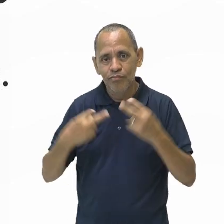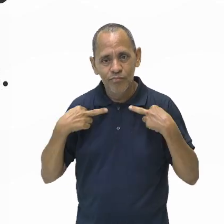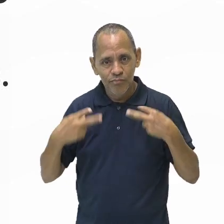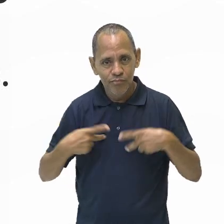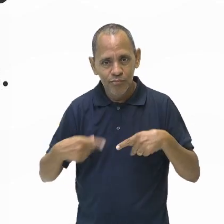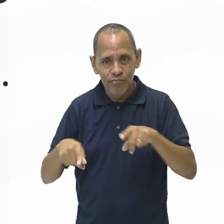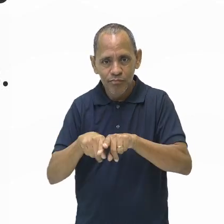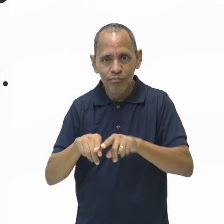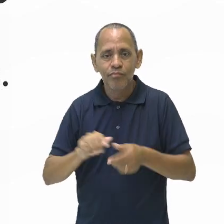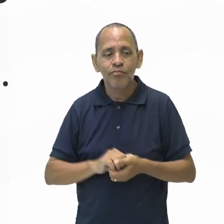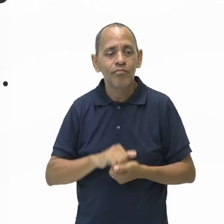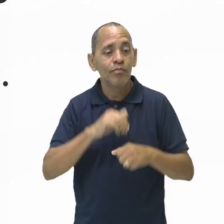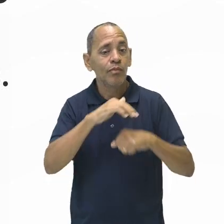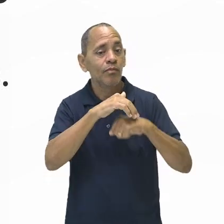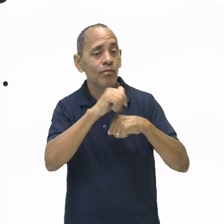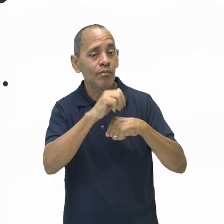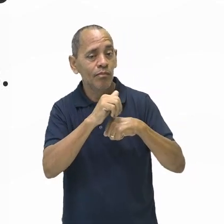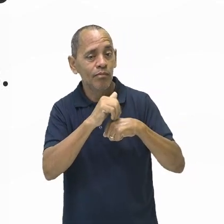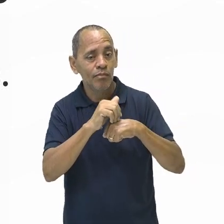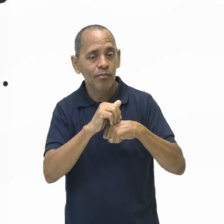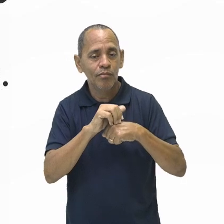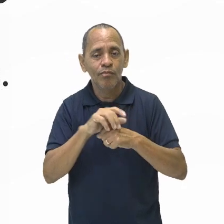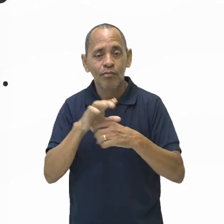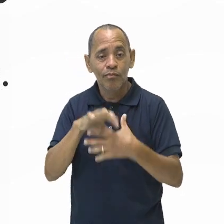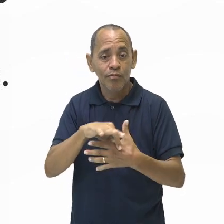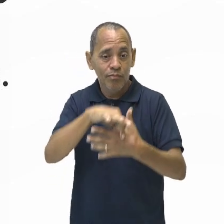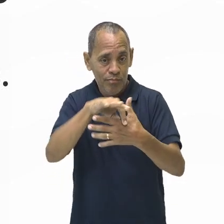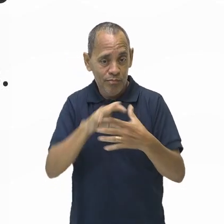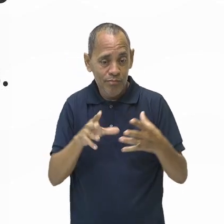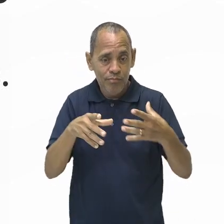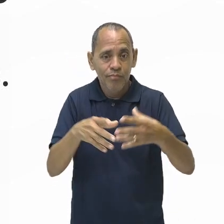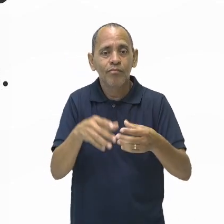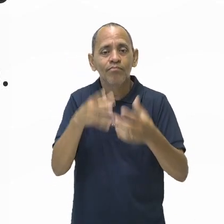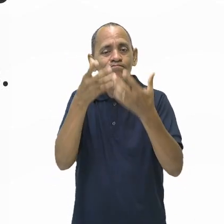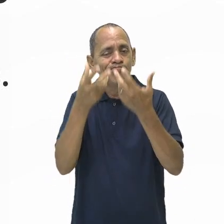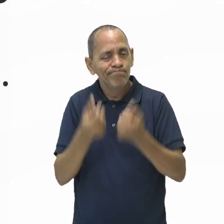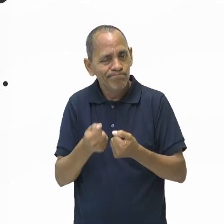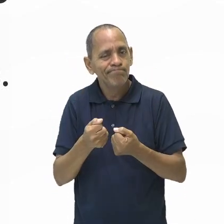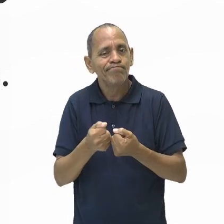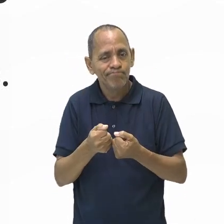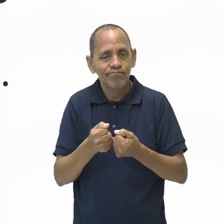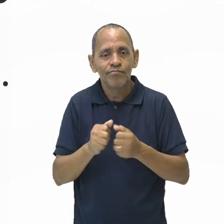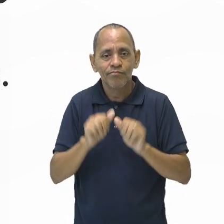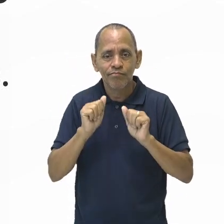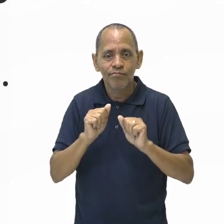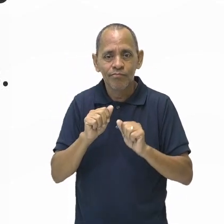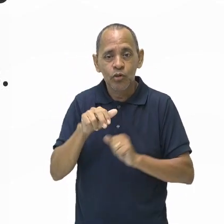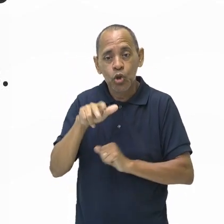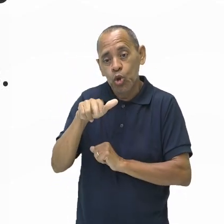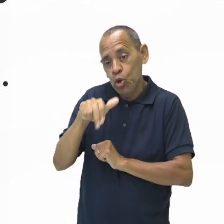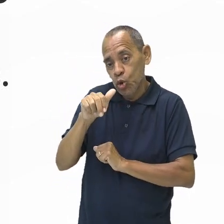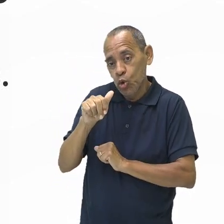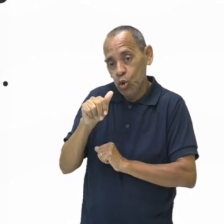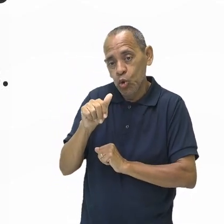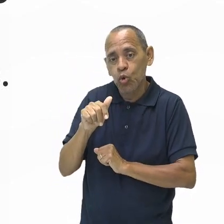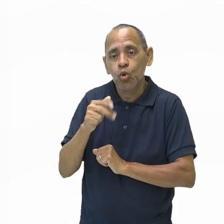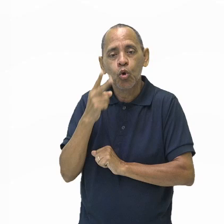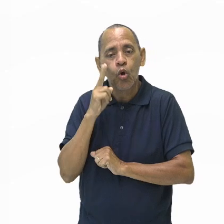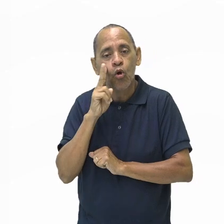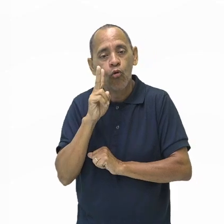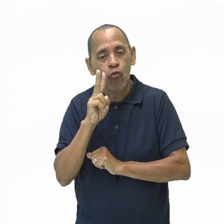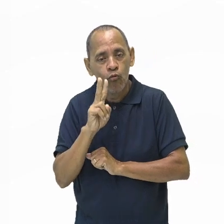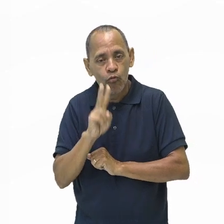para liderar o grupo e aceita a missão, sabendo que pode nunca mais ver os